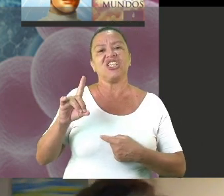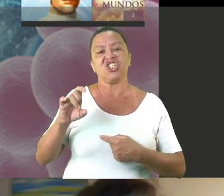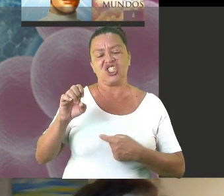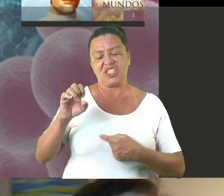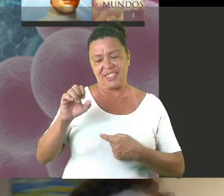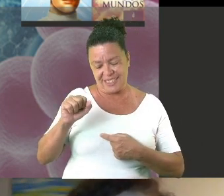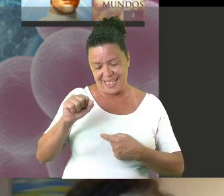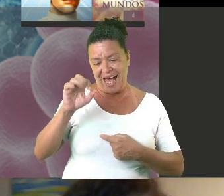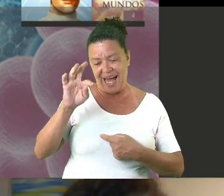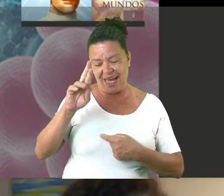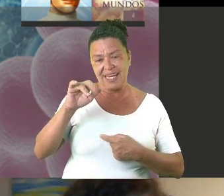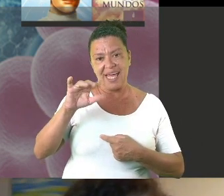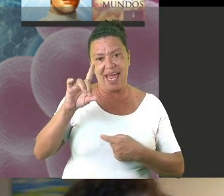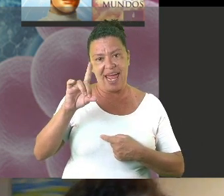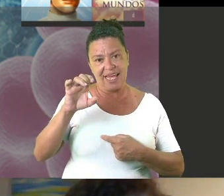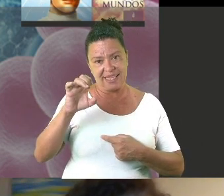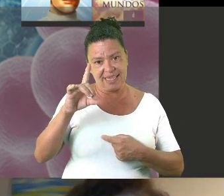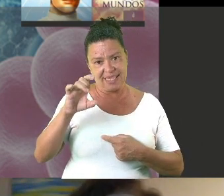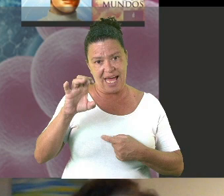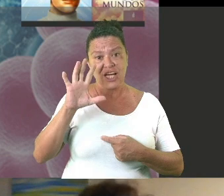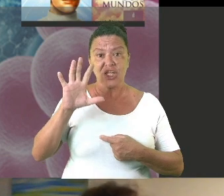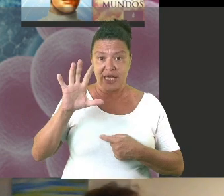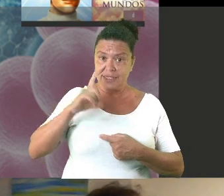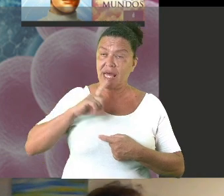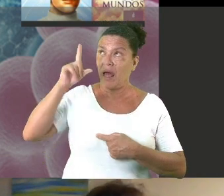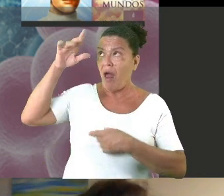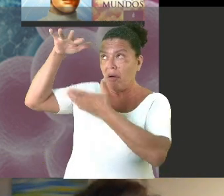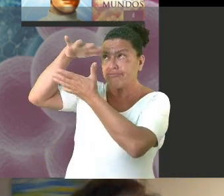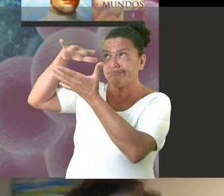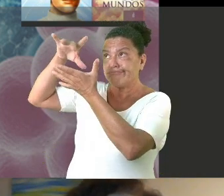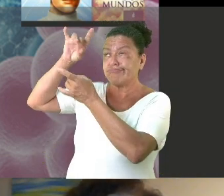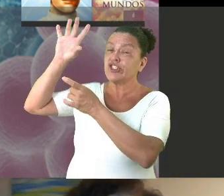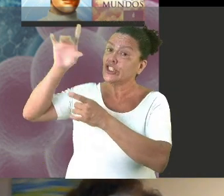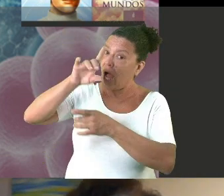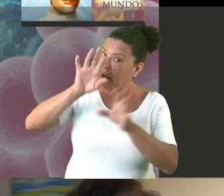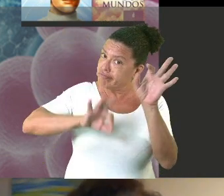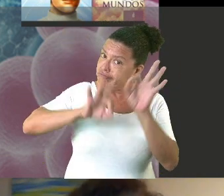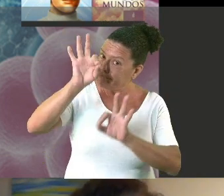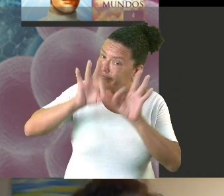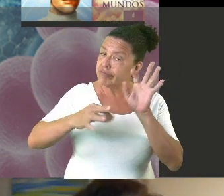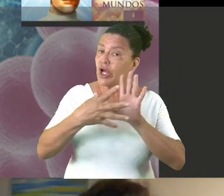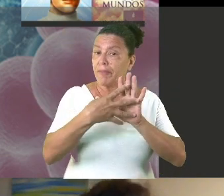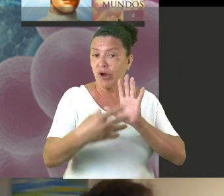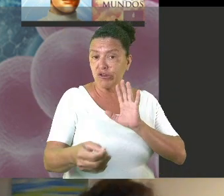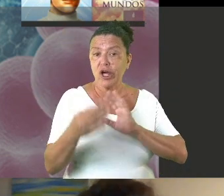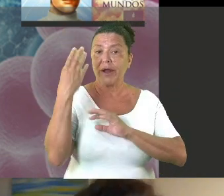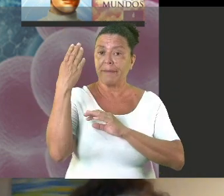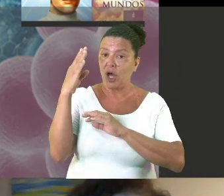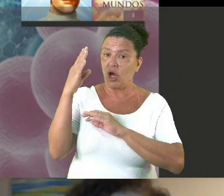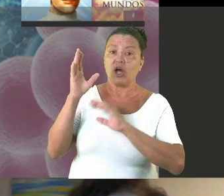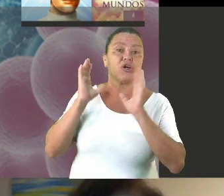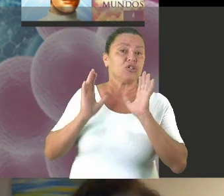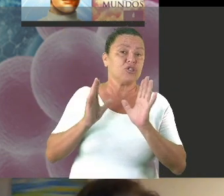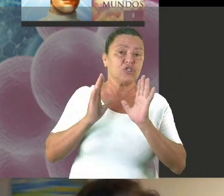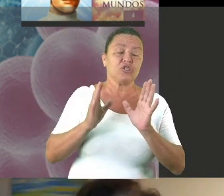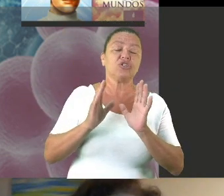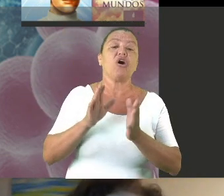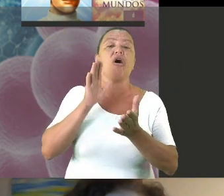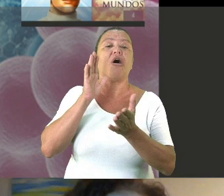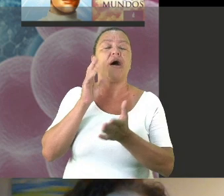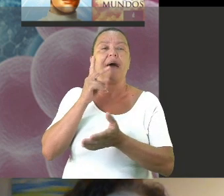estão programadas, né? E que vem o nosso modelo biológico que vai